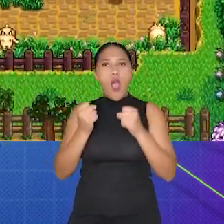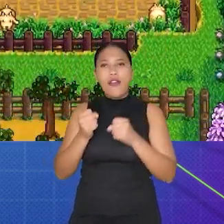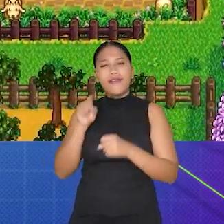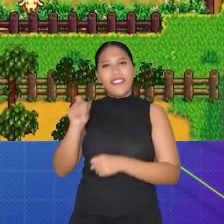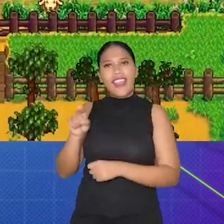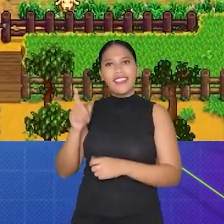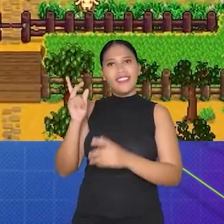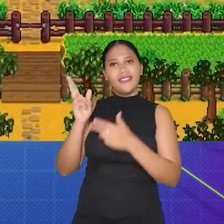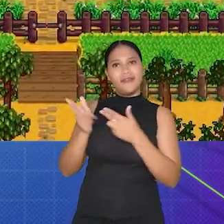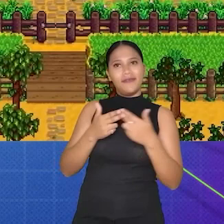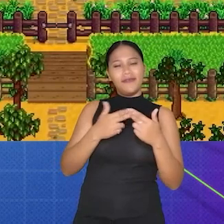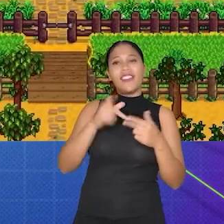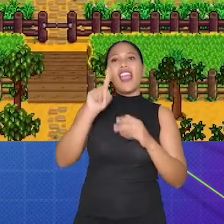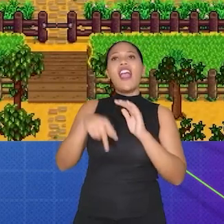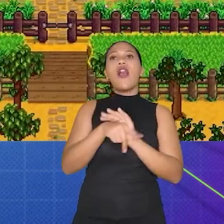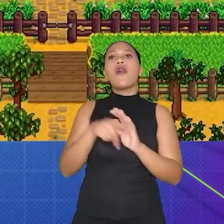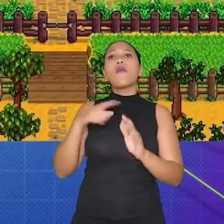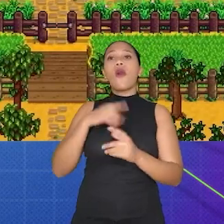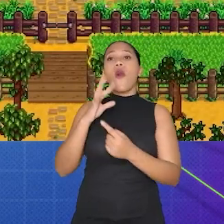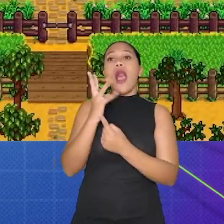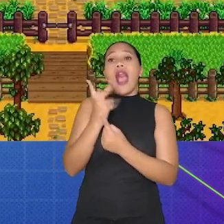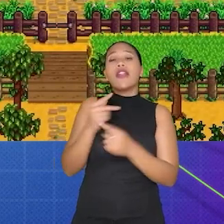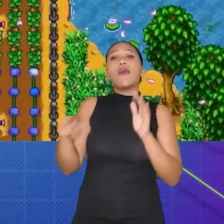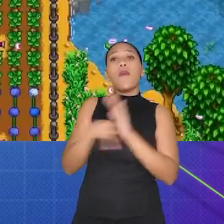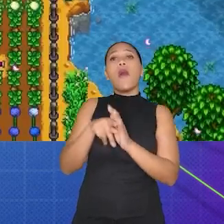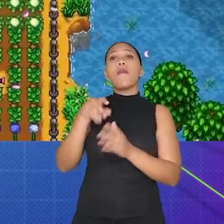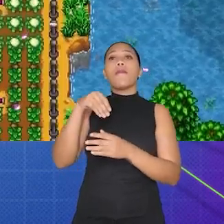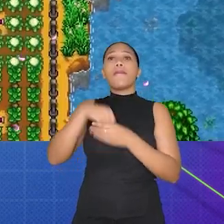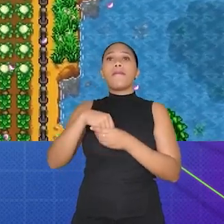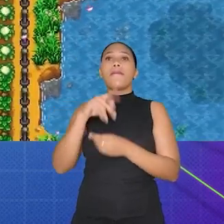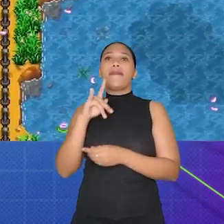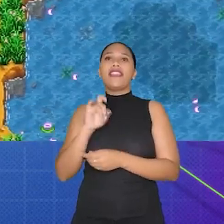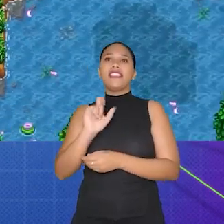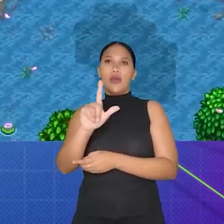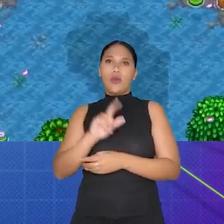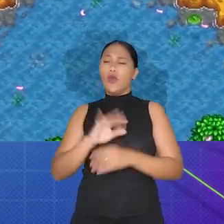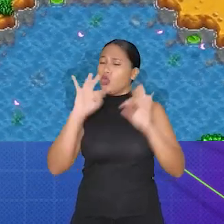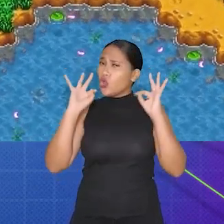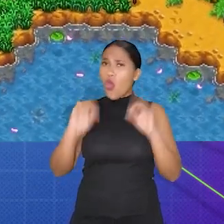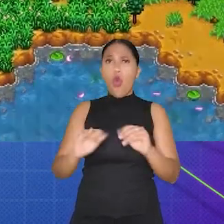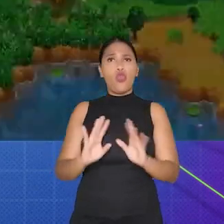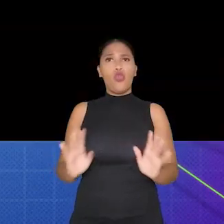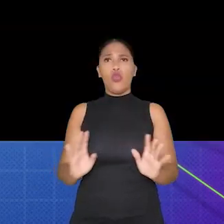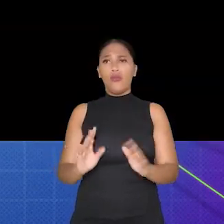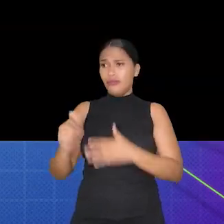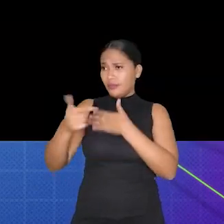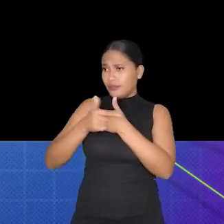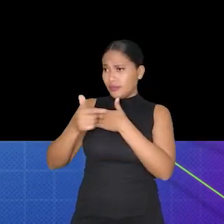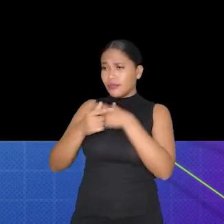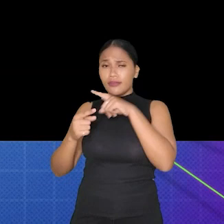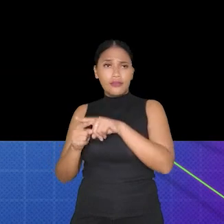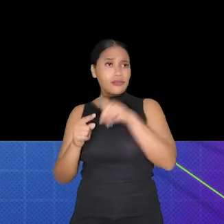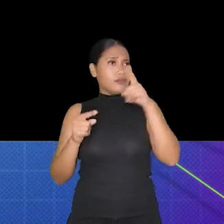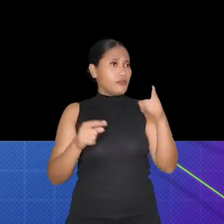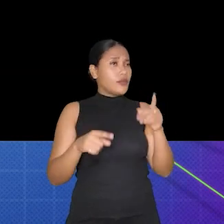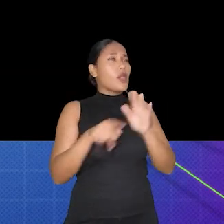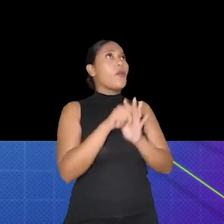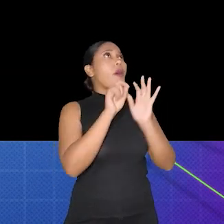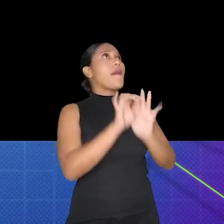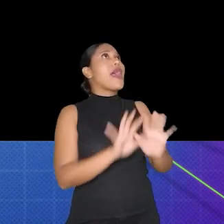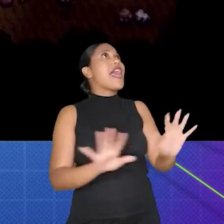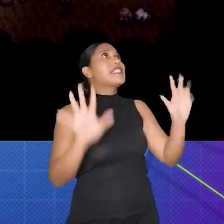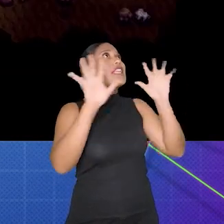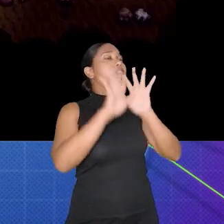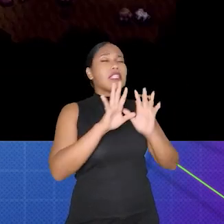marcantes de Stardew Valley é o seu estilo de arte em pixel art. O jogo é todo construído em pixels, desde os personagens até